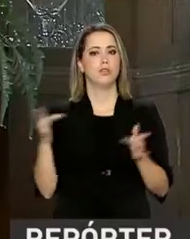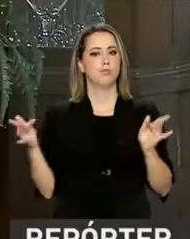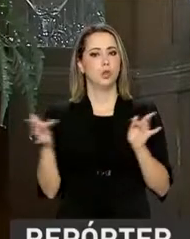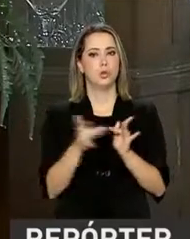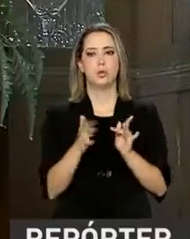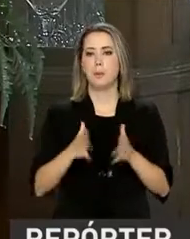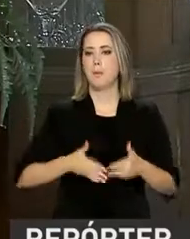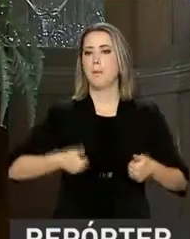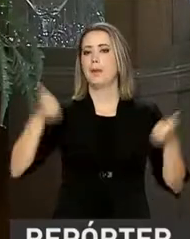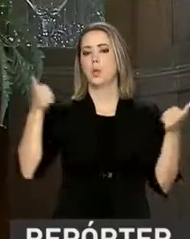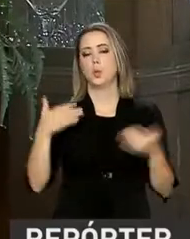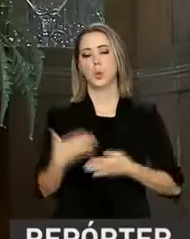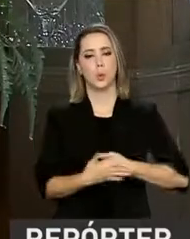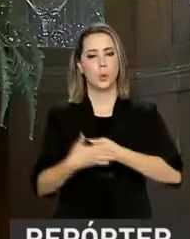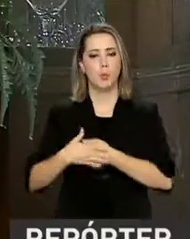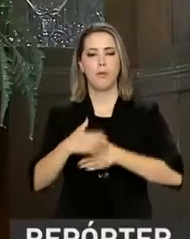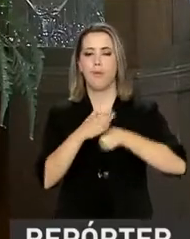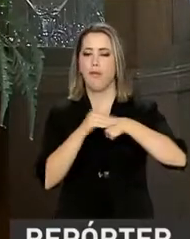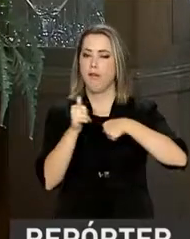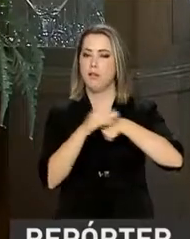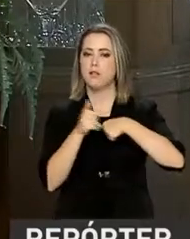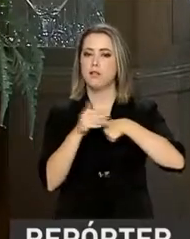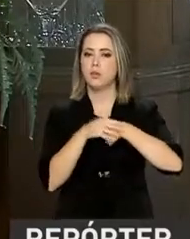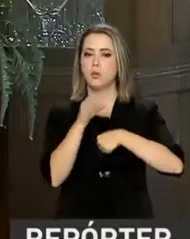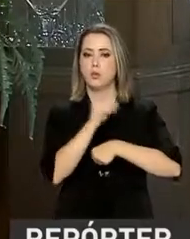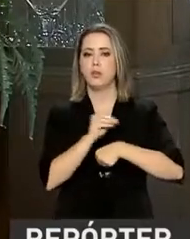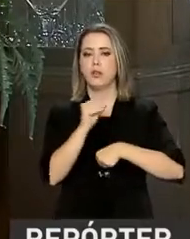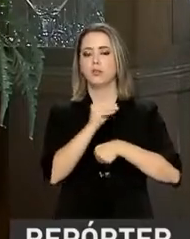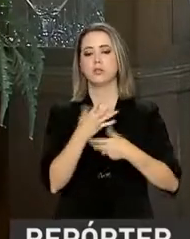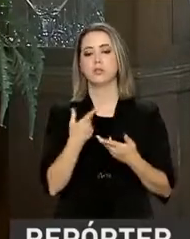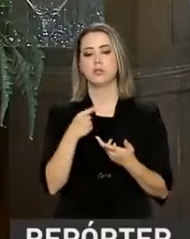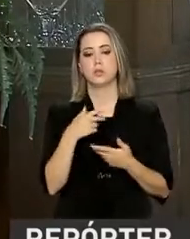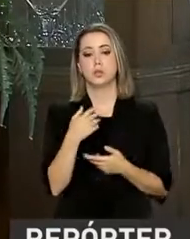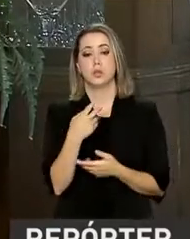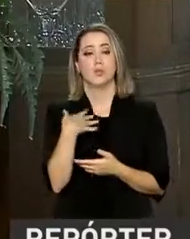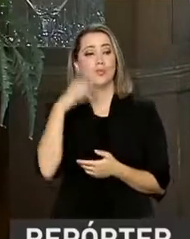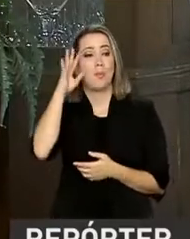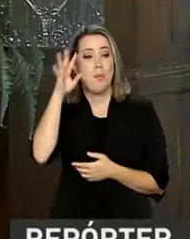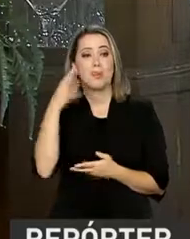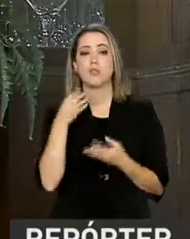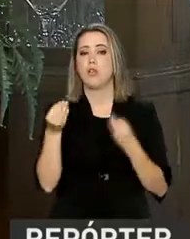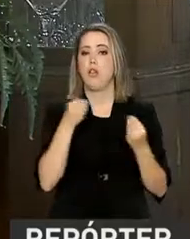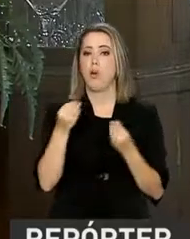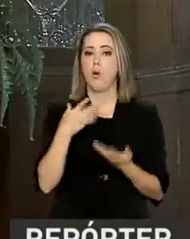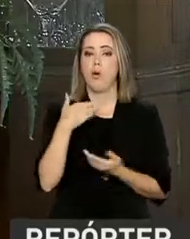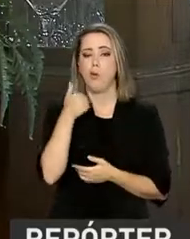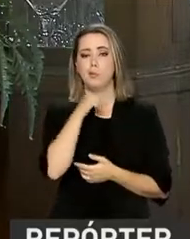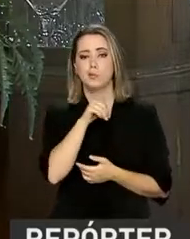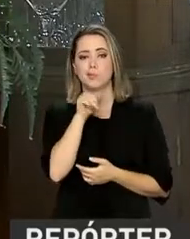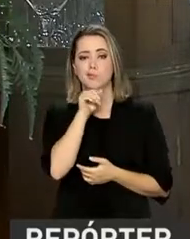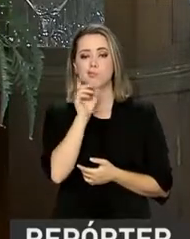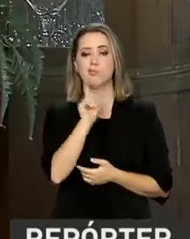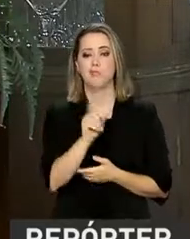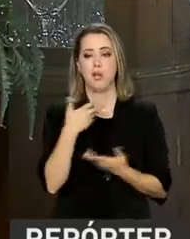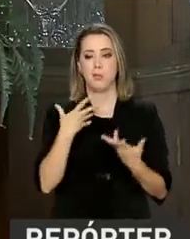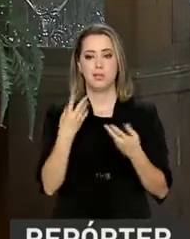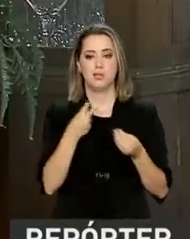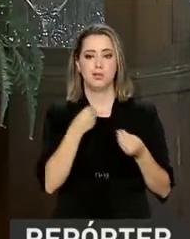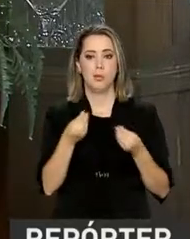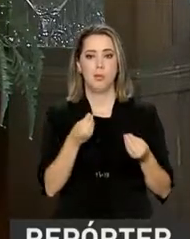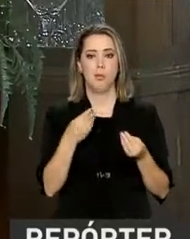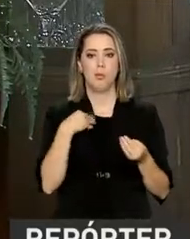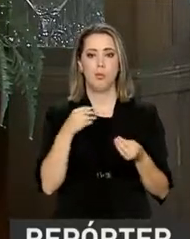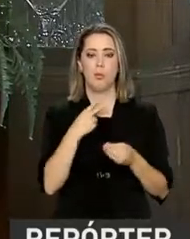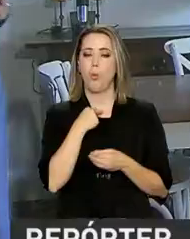e dê mais carinho e cuidado da mãe com filho eu não consigo imaginar o que é passar pela dor de não